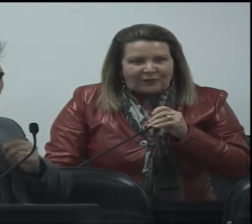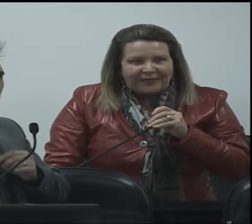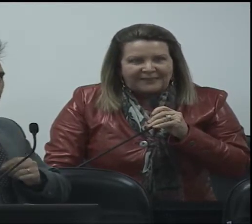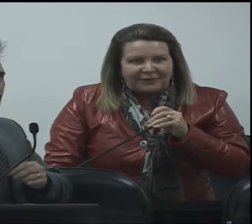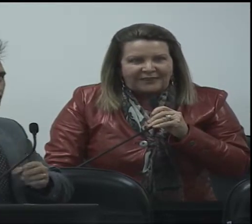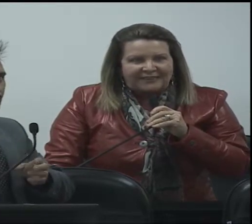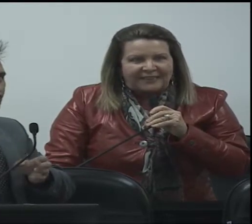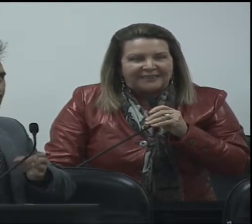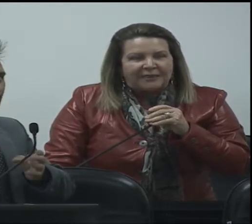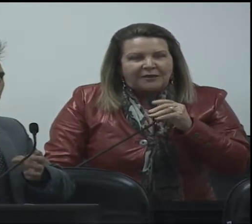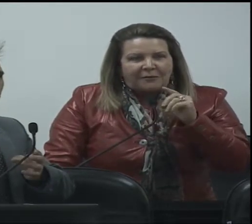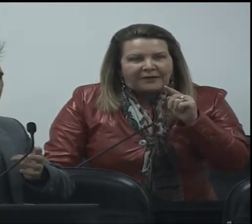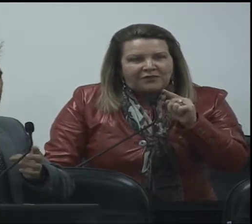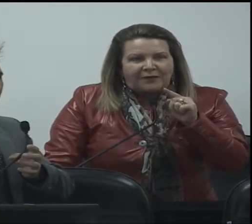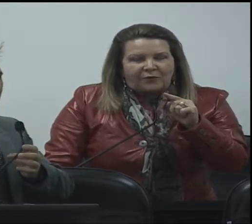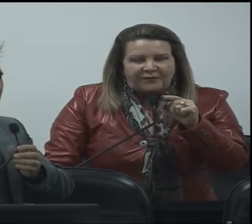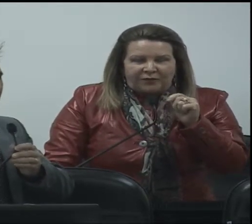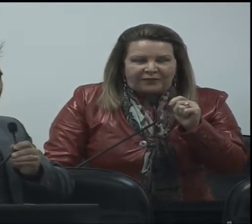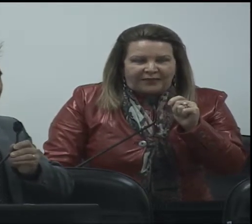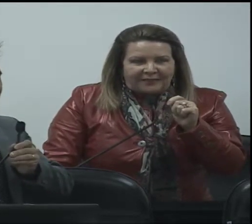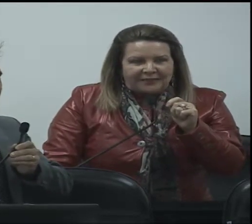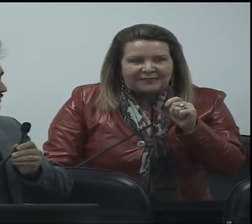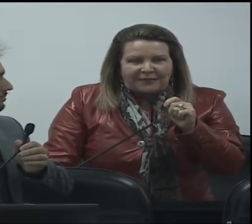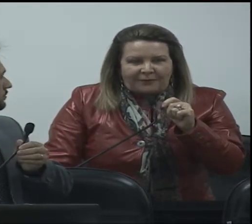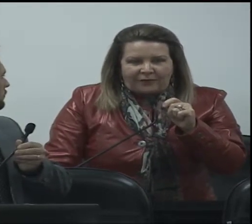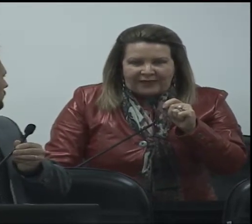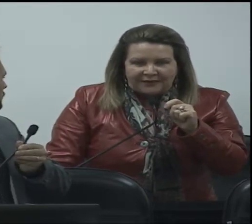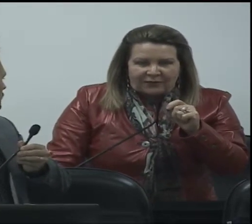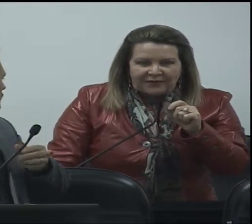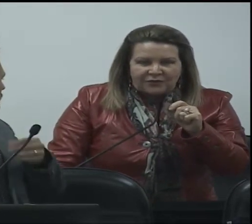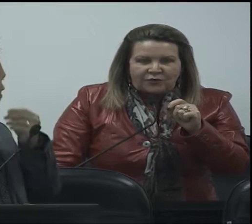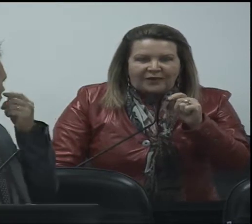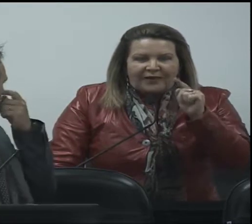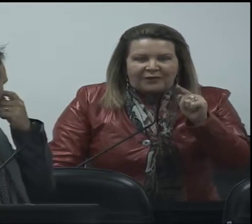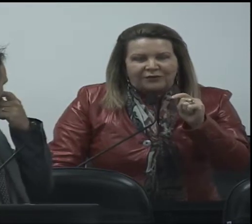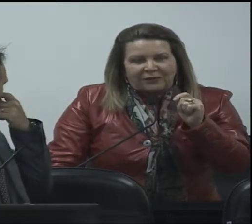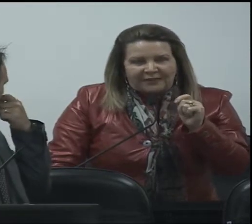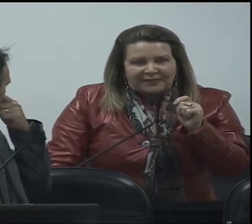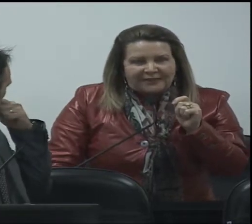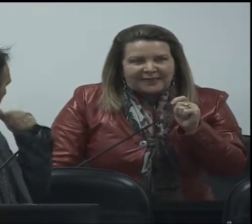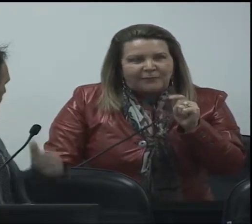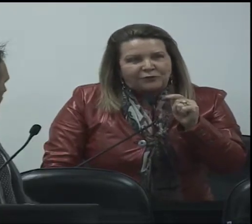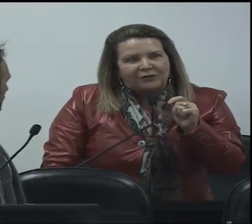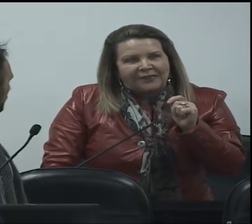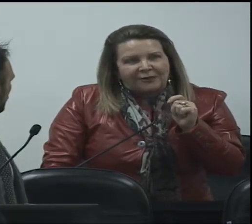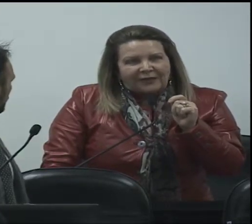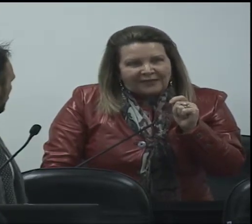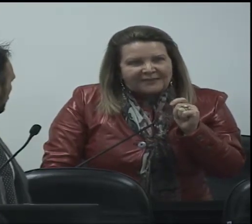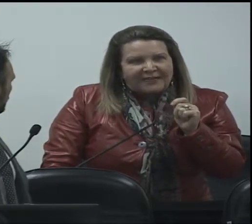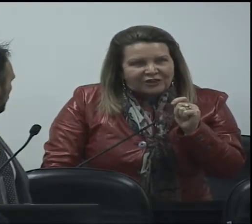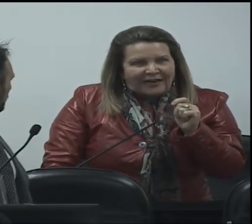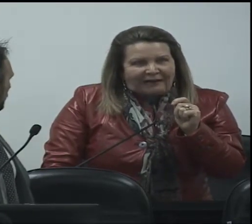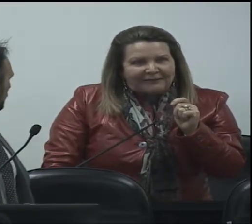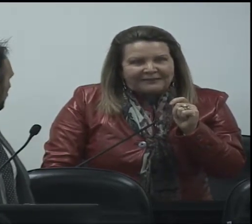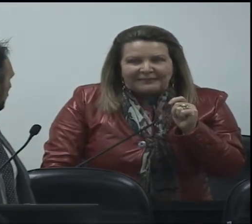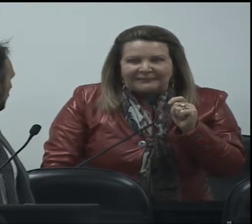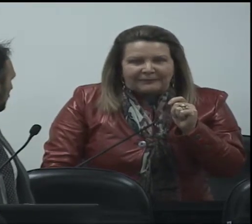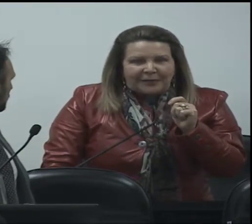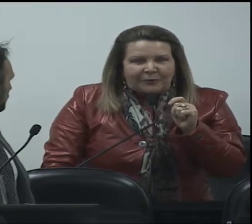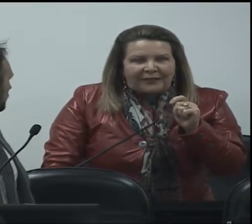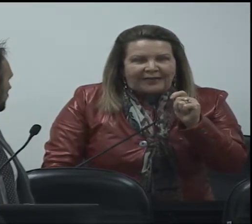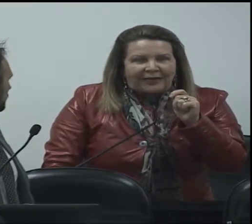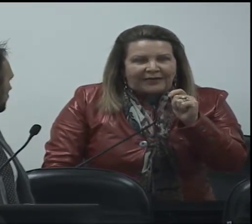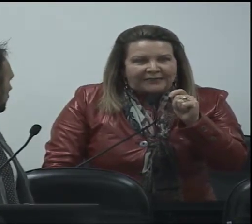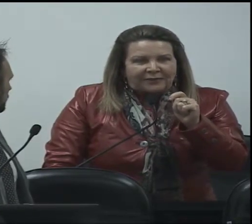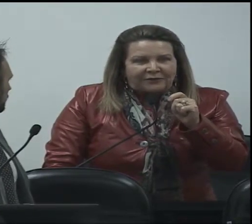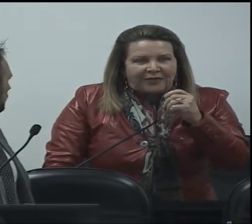com aqueles adolescentes mais uma coisa que eu fiquei triste de saber com relação a isso é que é muitos deles não querem sair de lá não